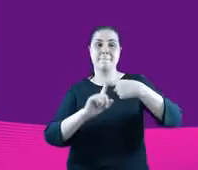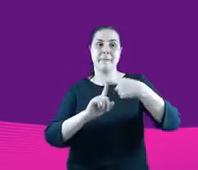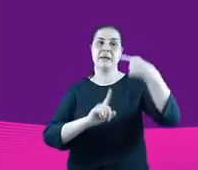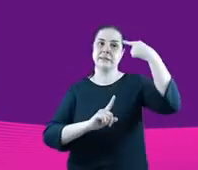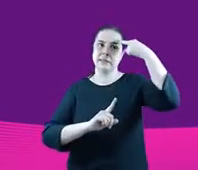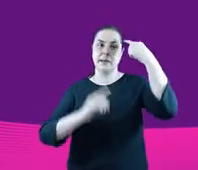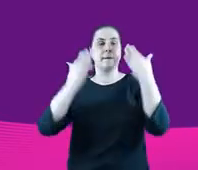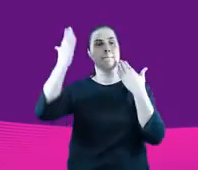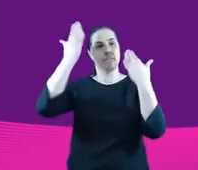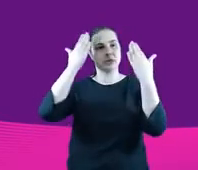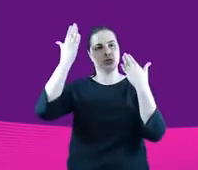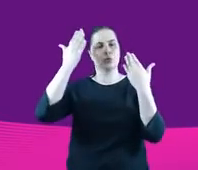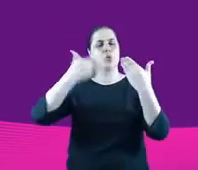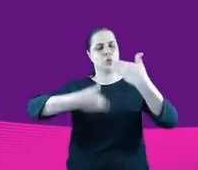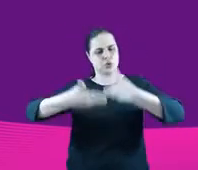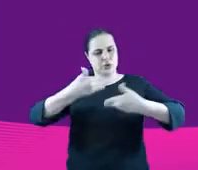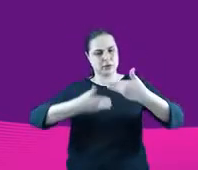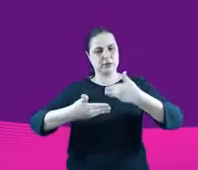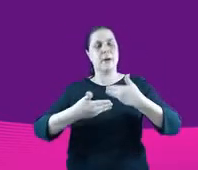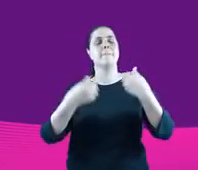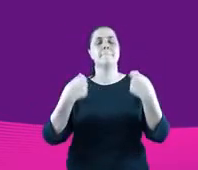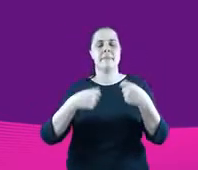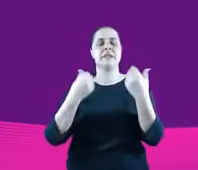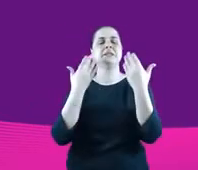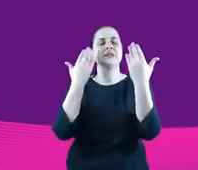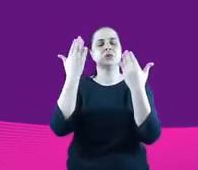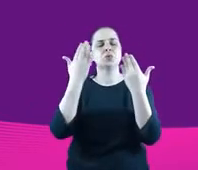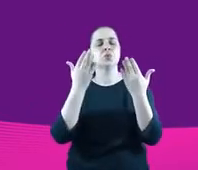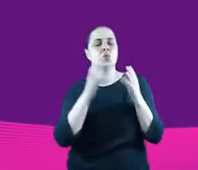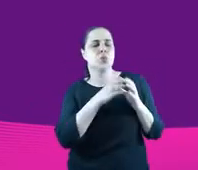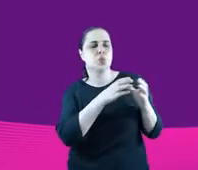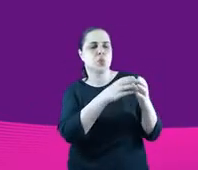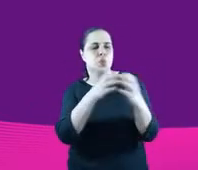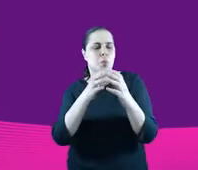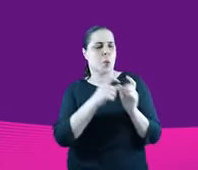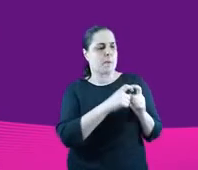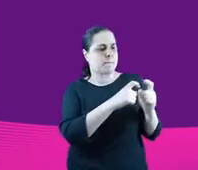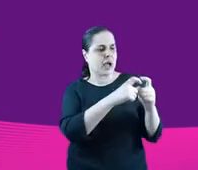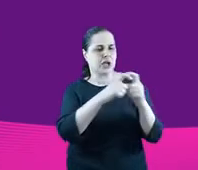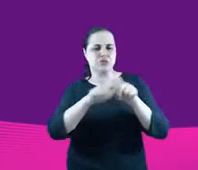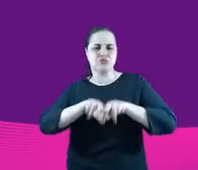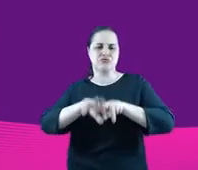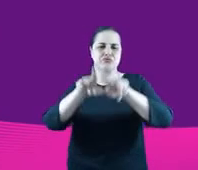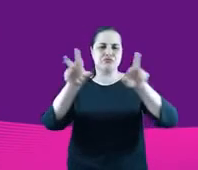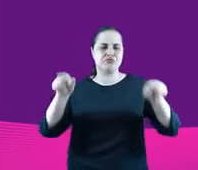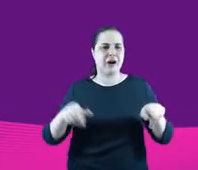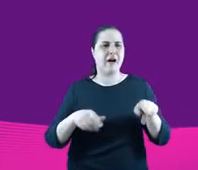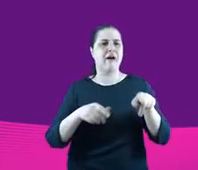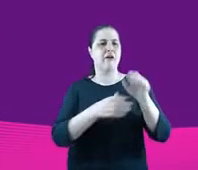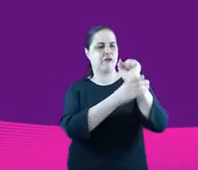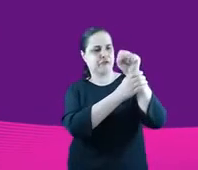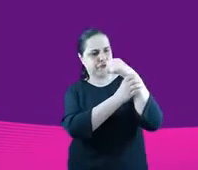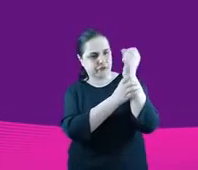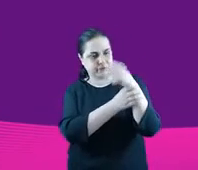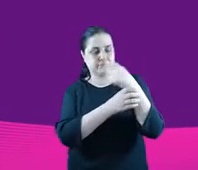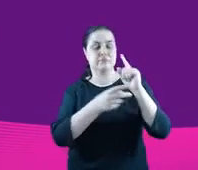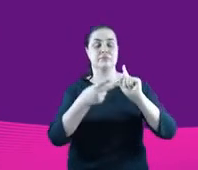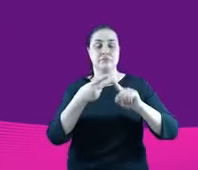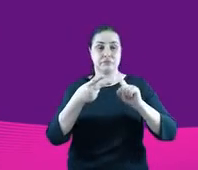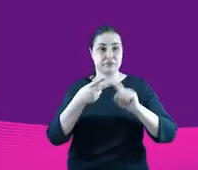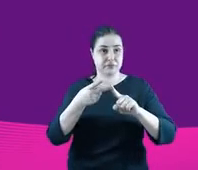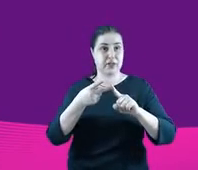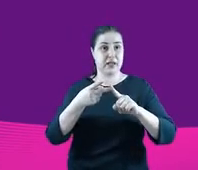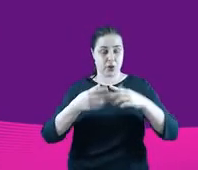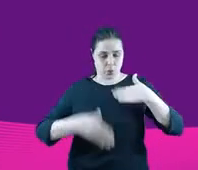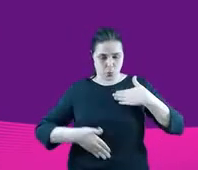desses pacientes, com uma equipe multidisciplinar, fisiatras, nutricionistas e terapia ocupacional.